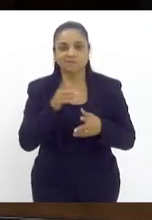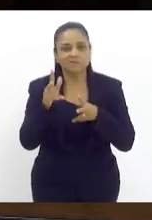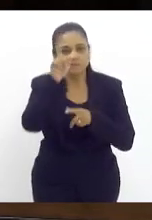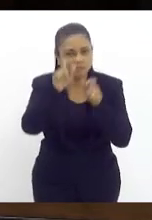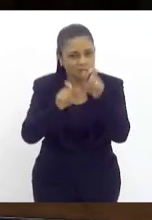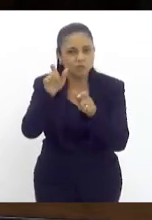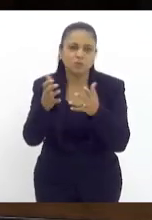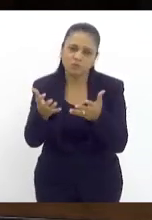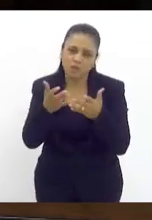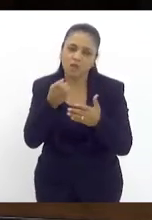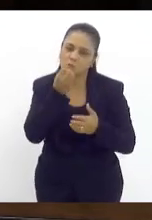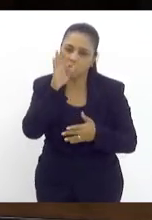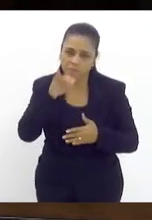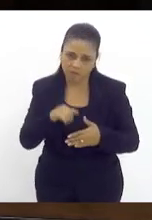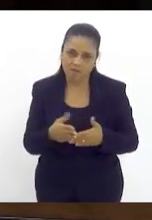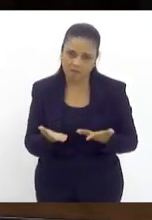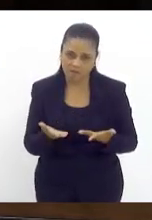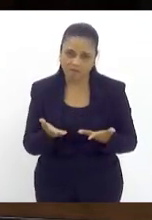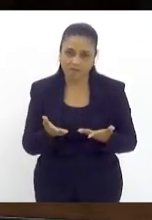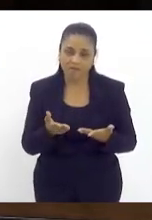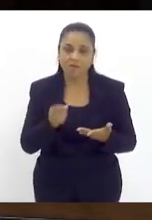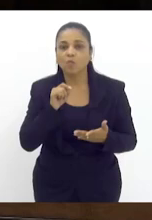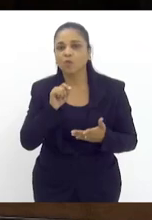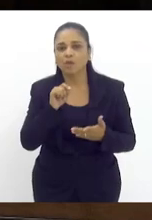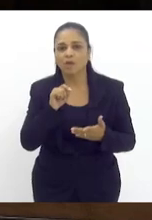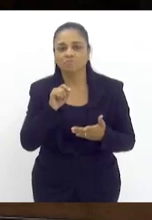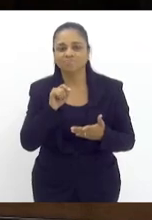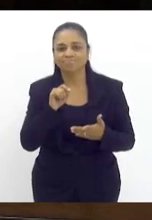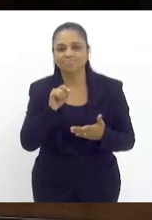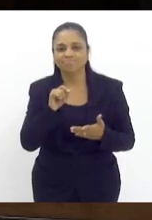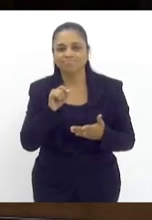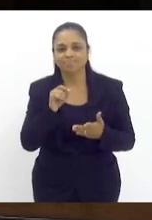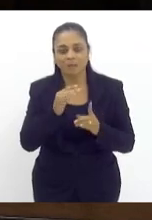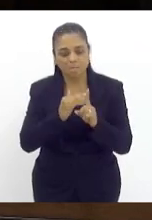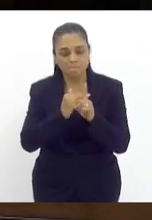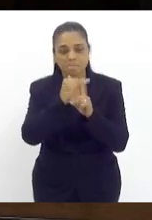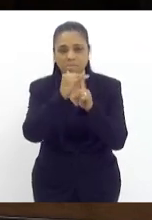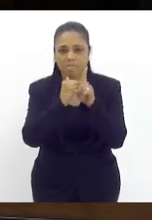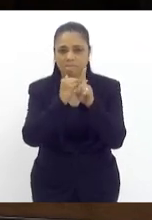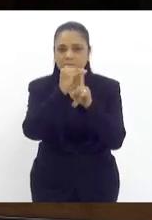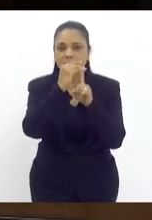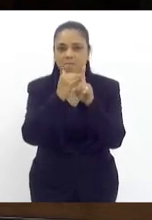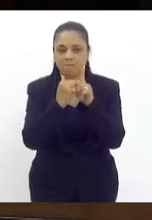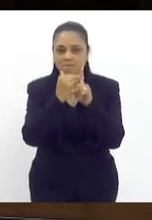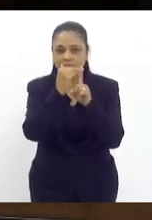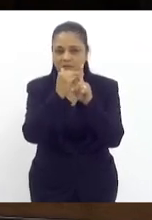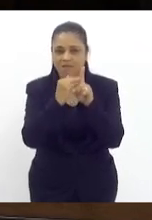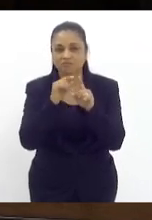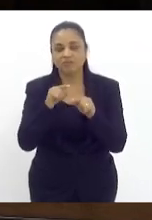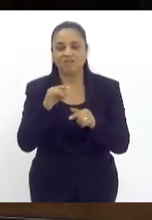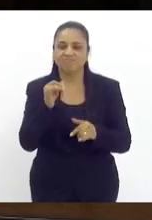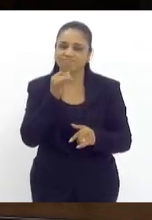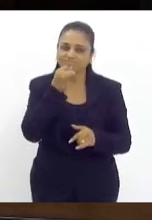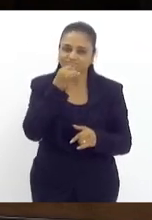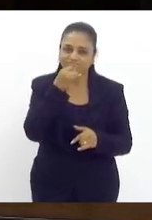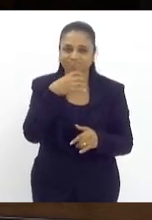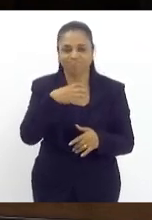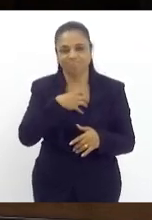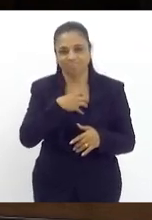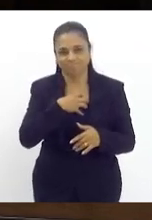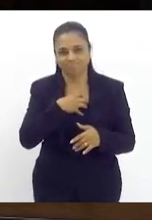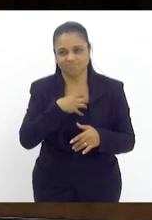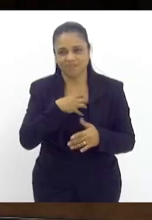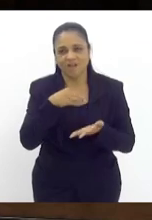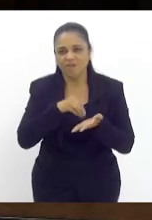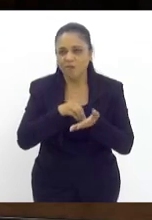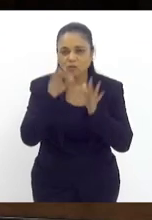bem. E sabe qual que é o termômetro? A infelicidade. Por mais que as pessoas falem, ah, então, mas isso aqui... Eu sempre perguntava, mas